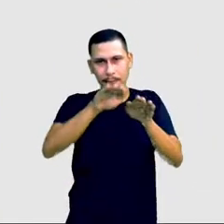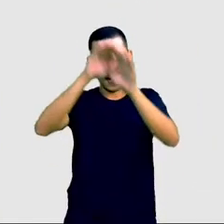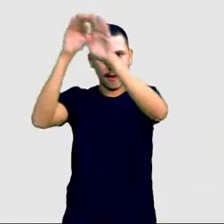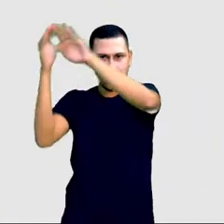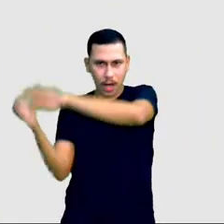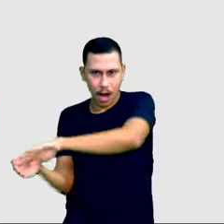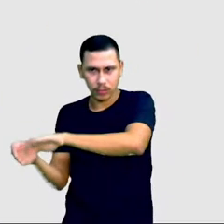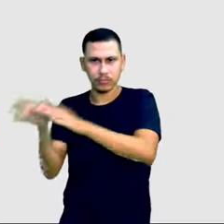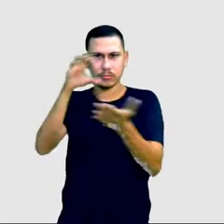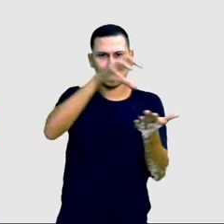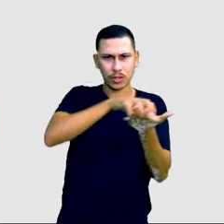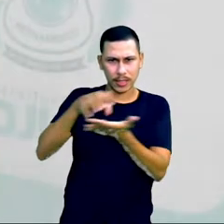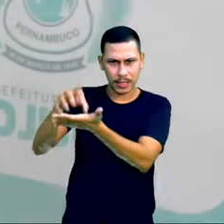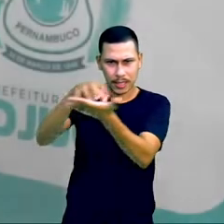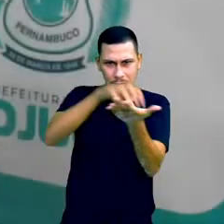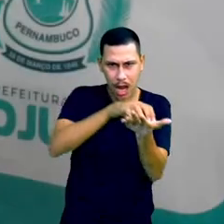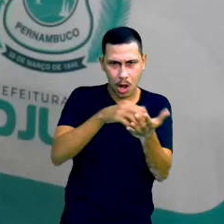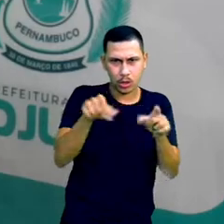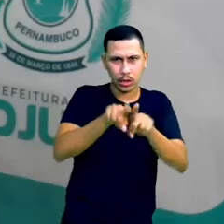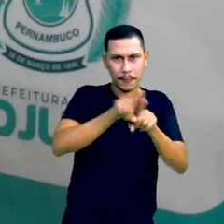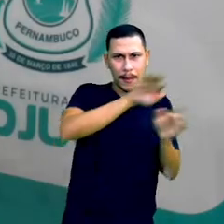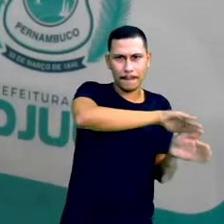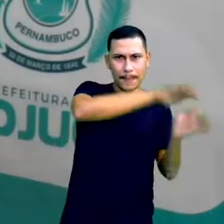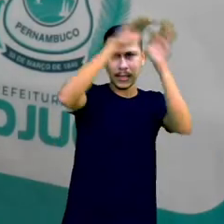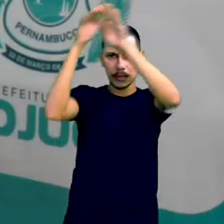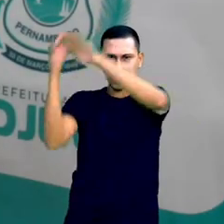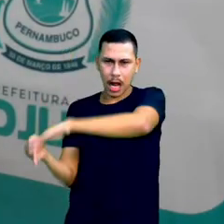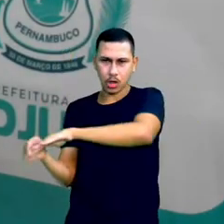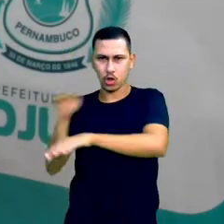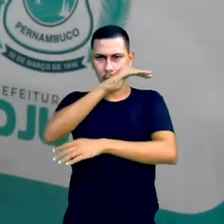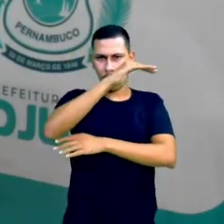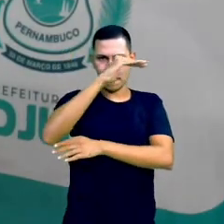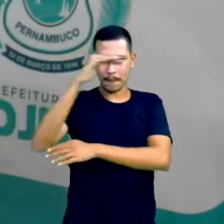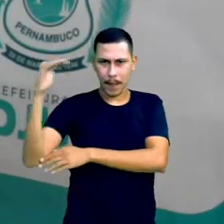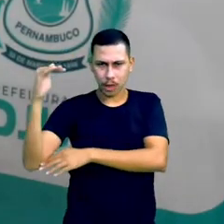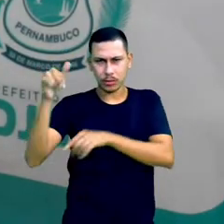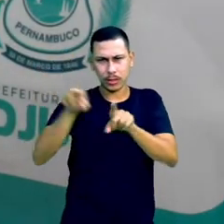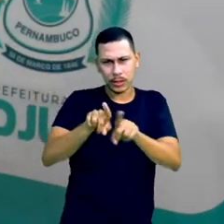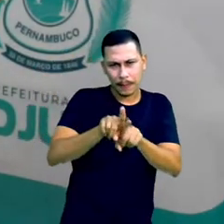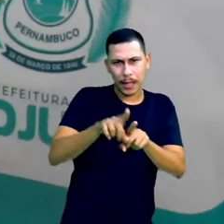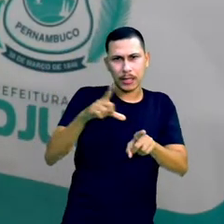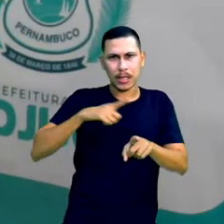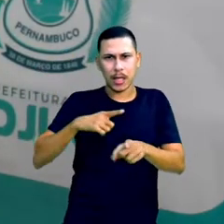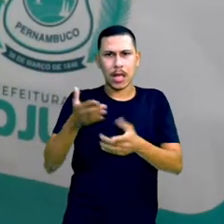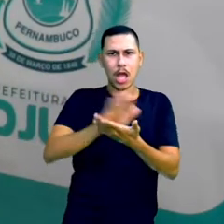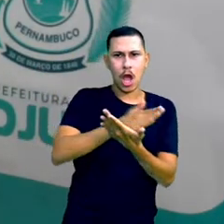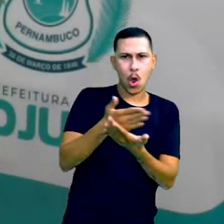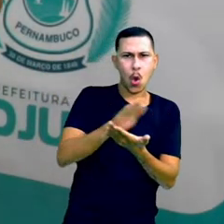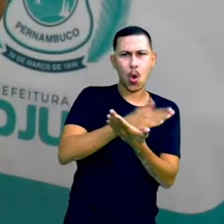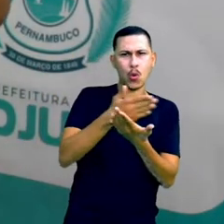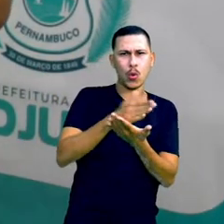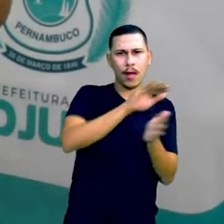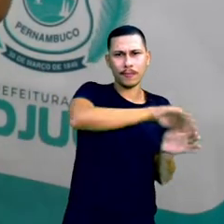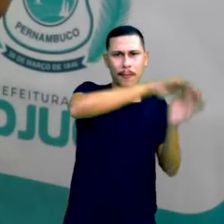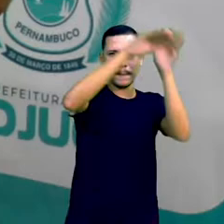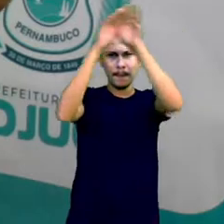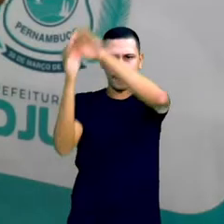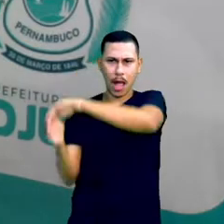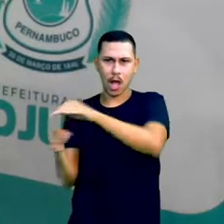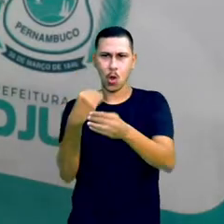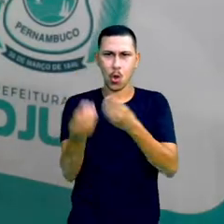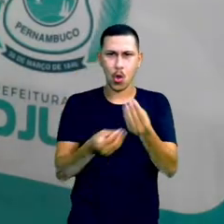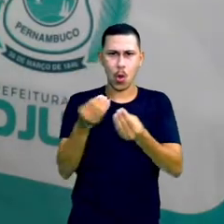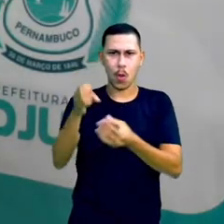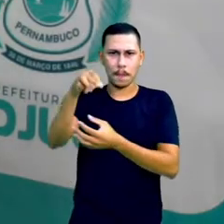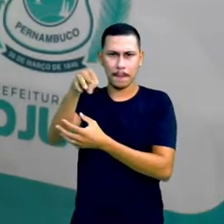Central, o Planalto Meridional, certo? E a gente tem algumas chapadas, né? Como as chapadas dos